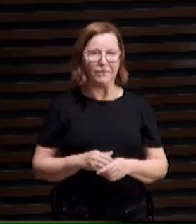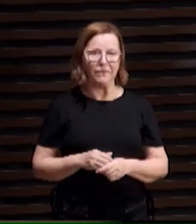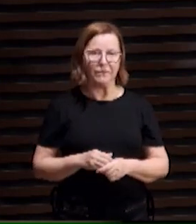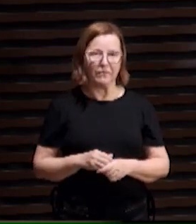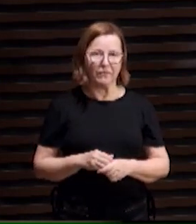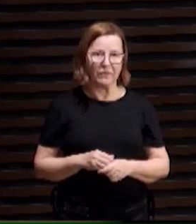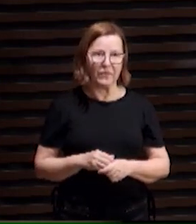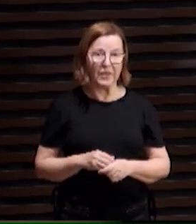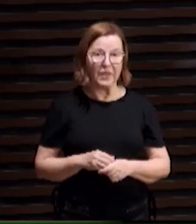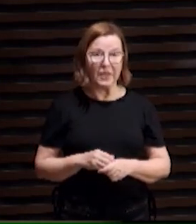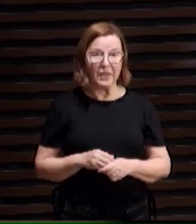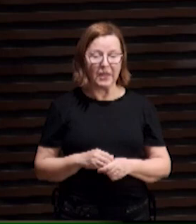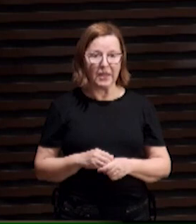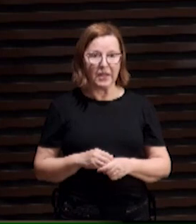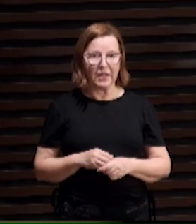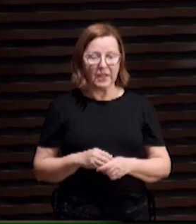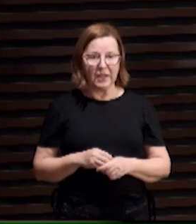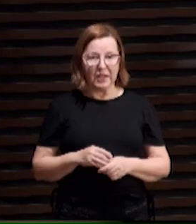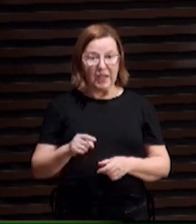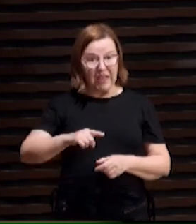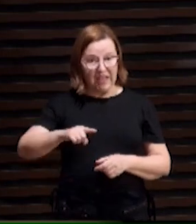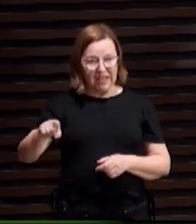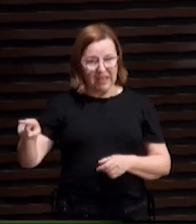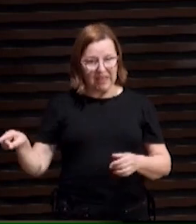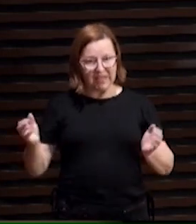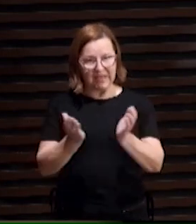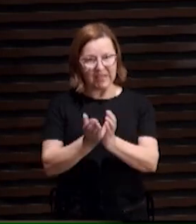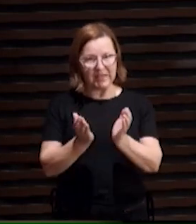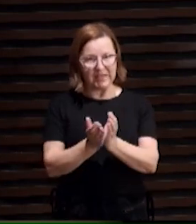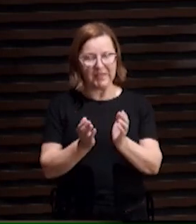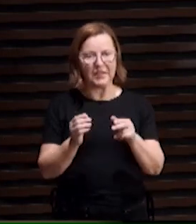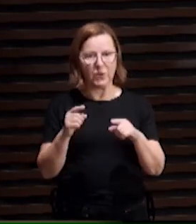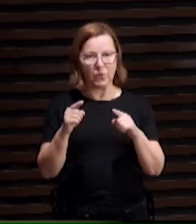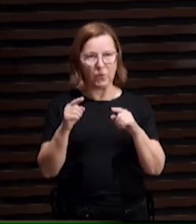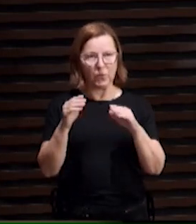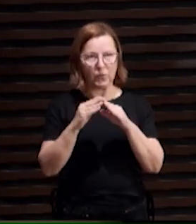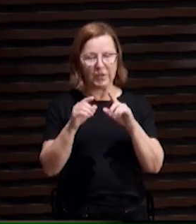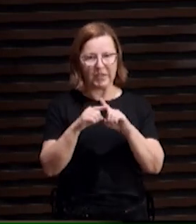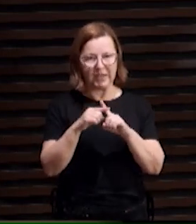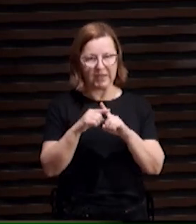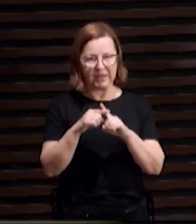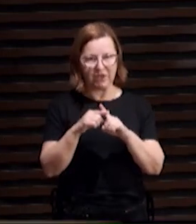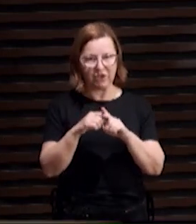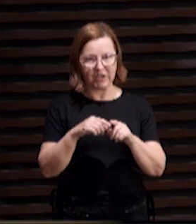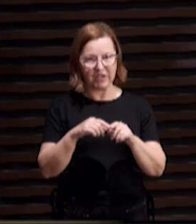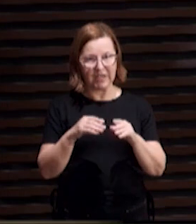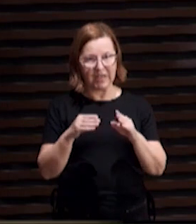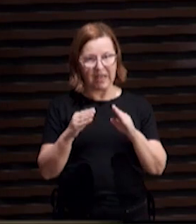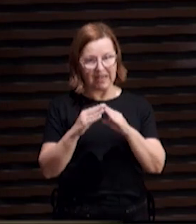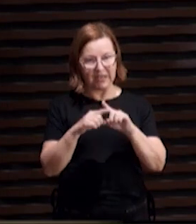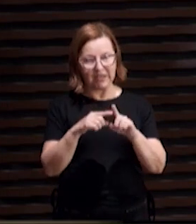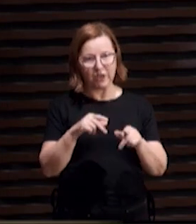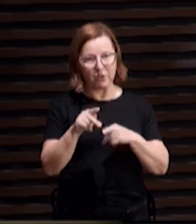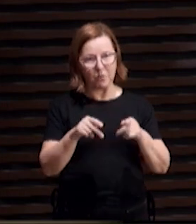E aqueles cristãos da igreja chamada dos Hebreus,